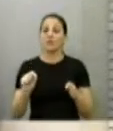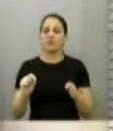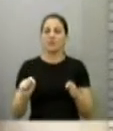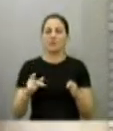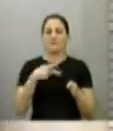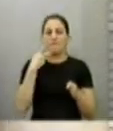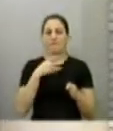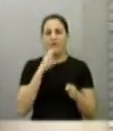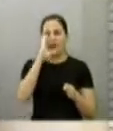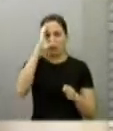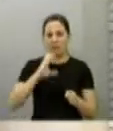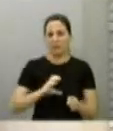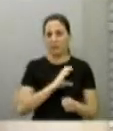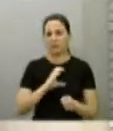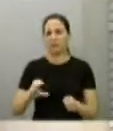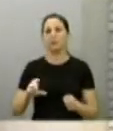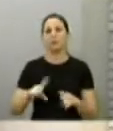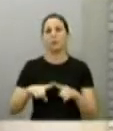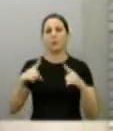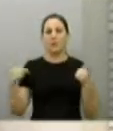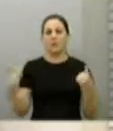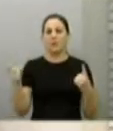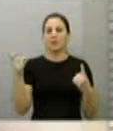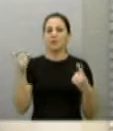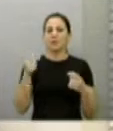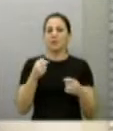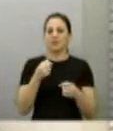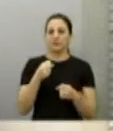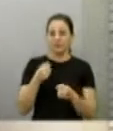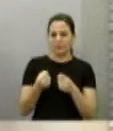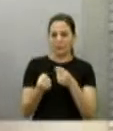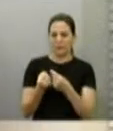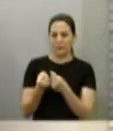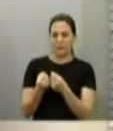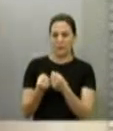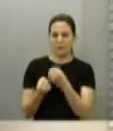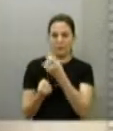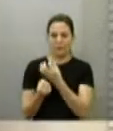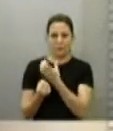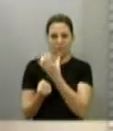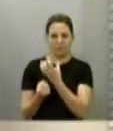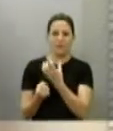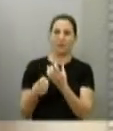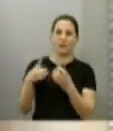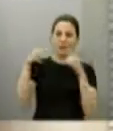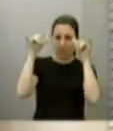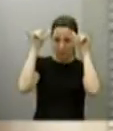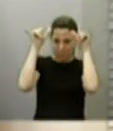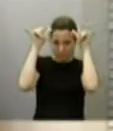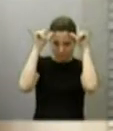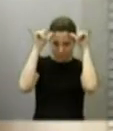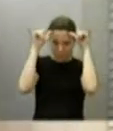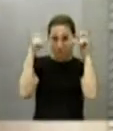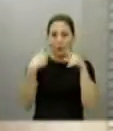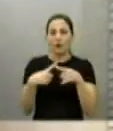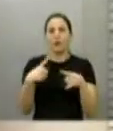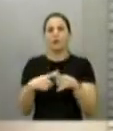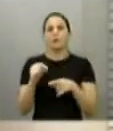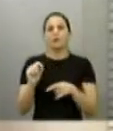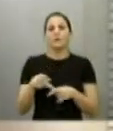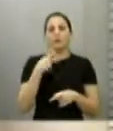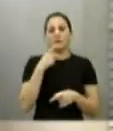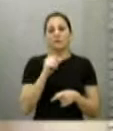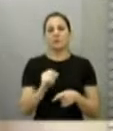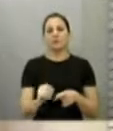diabo, para que muita coisa que era mentira se tornasse verdade. Deu para conhecer melhor os políticos da cidade, que agem